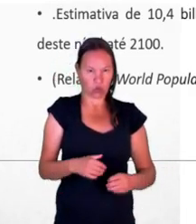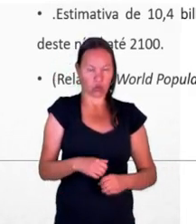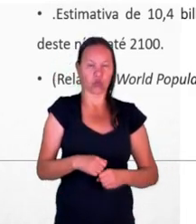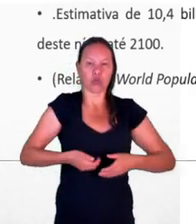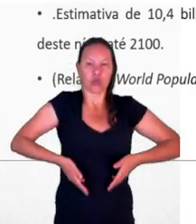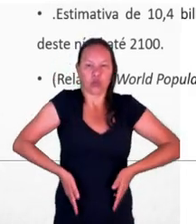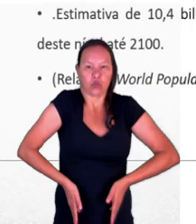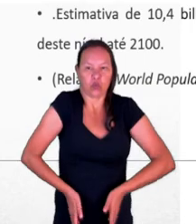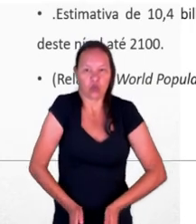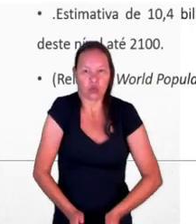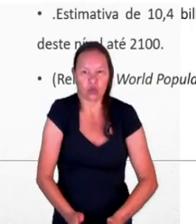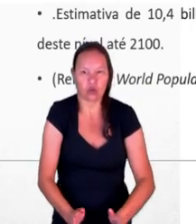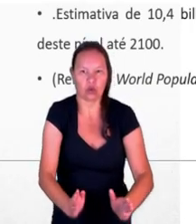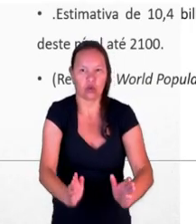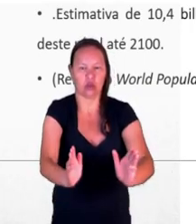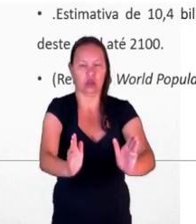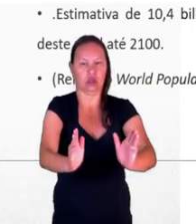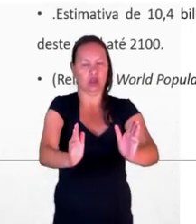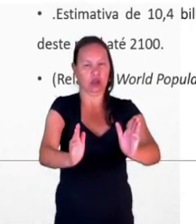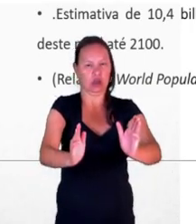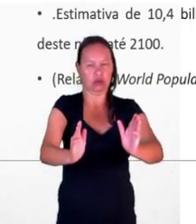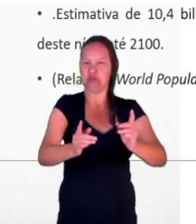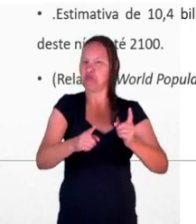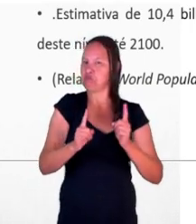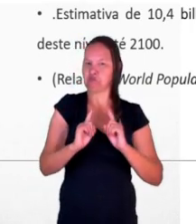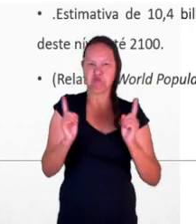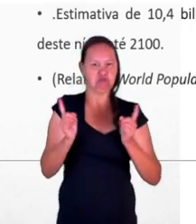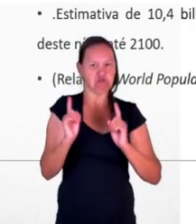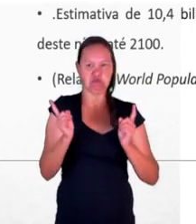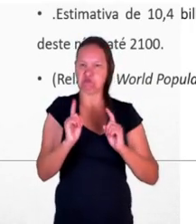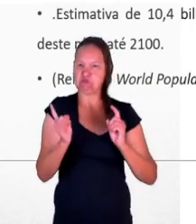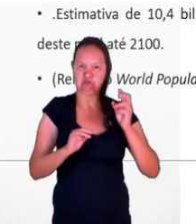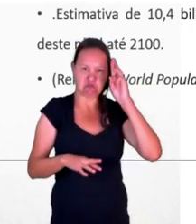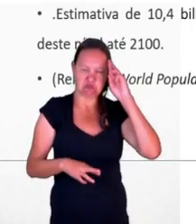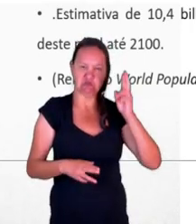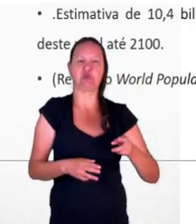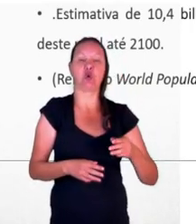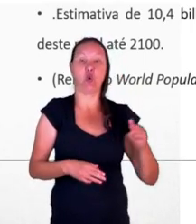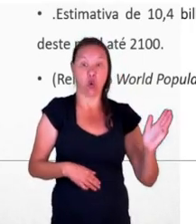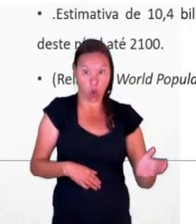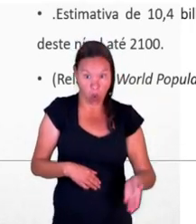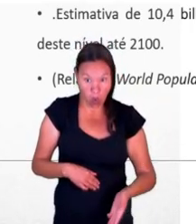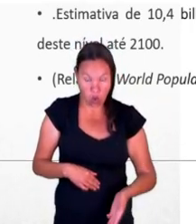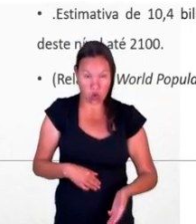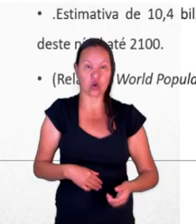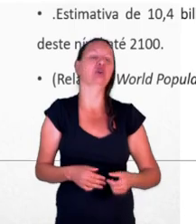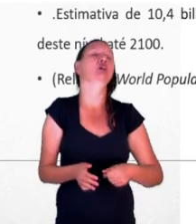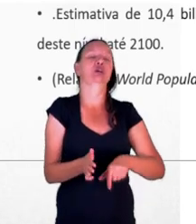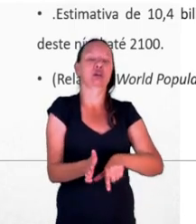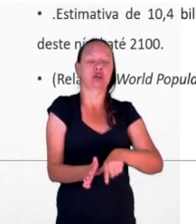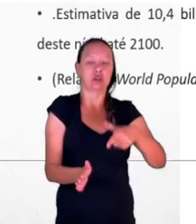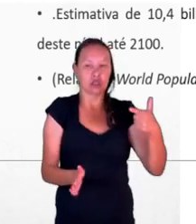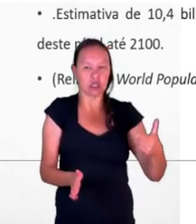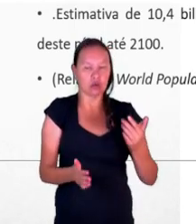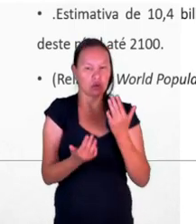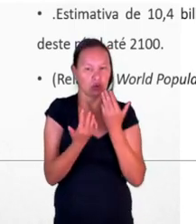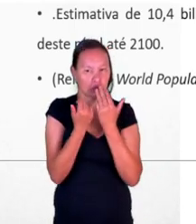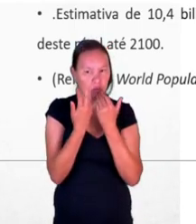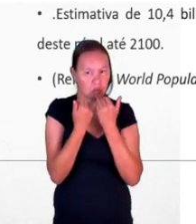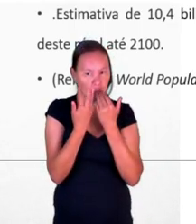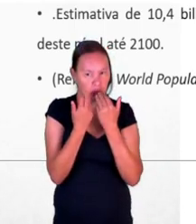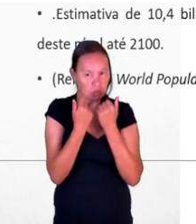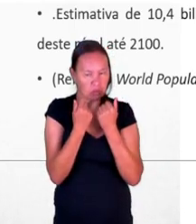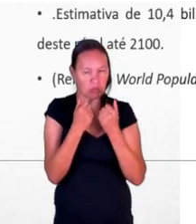mundo ela não corresponde à realidade ainda hoje segundo o programa mundial de alimentos o